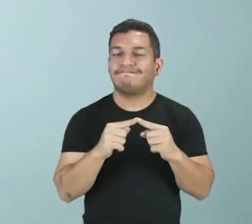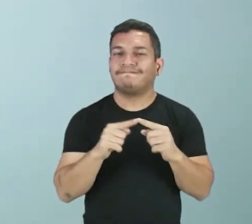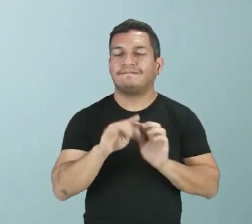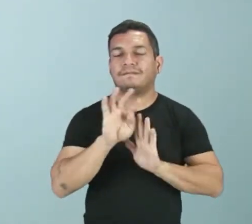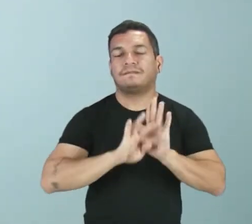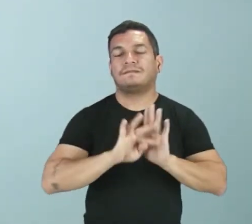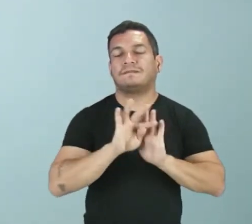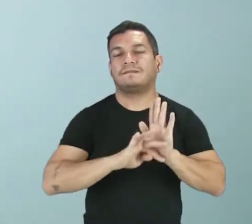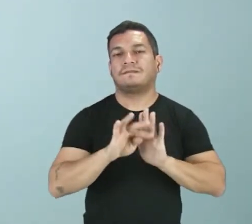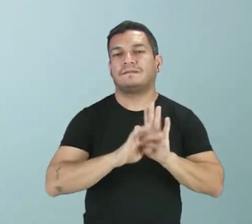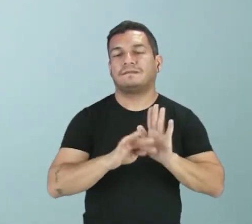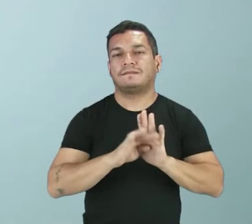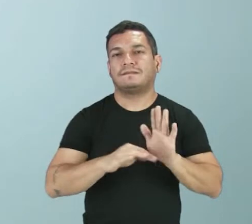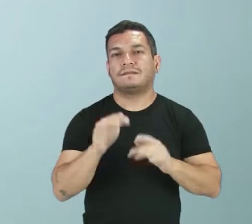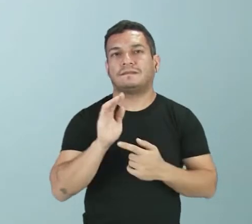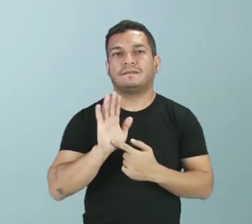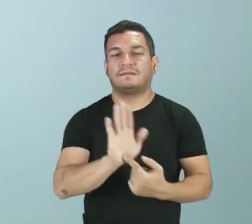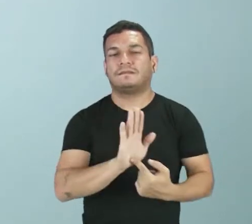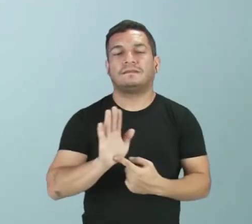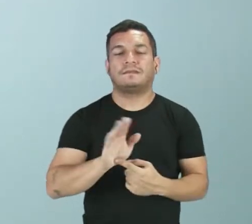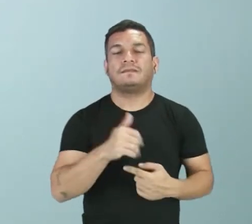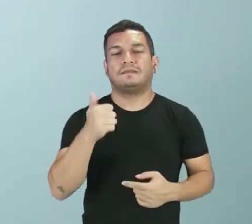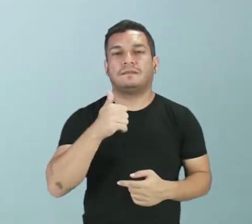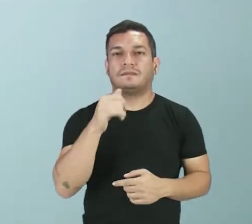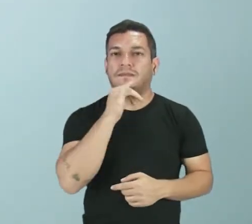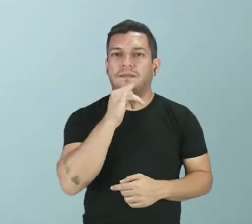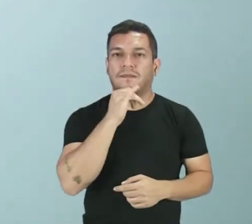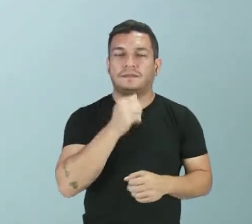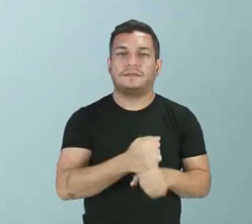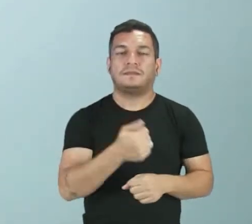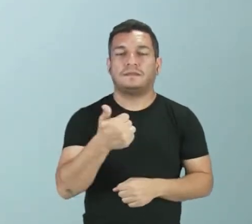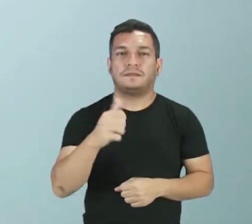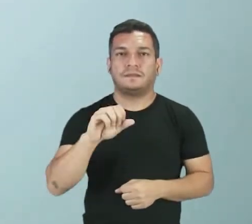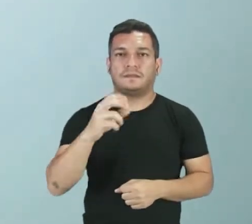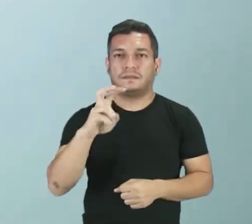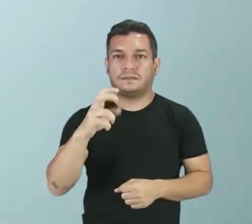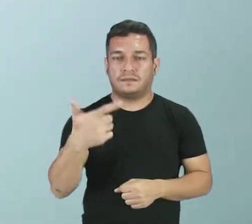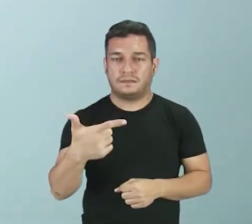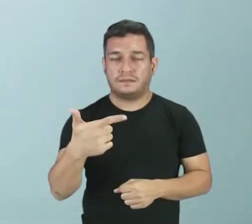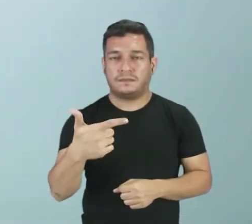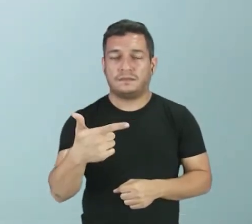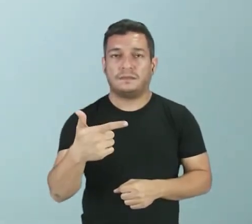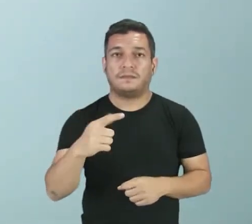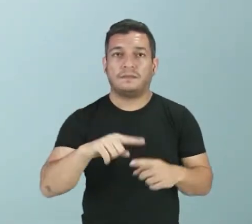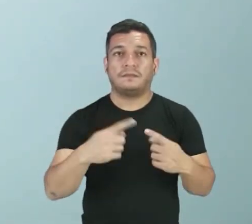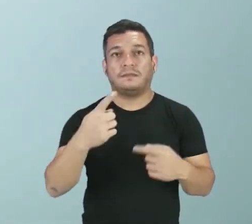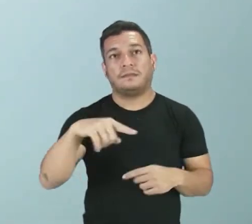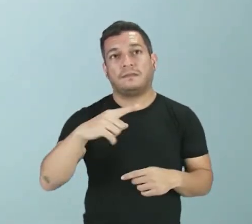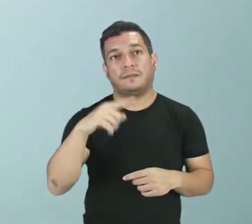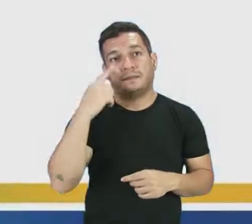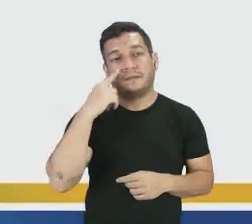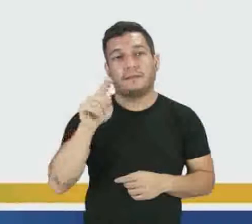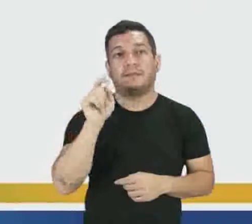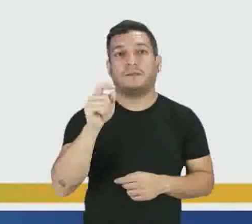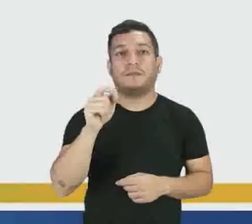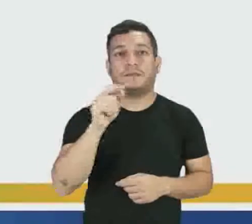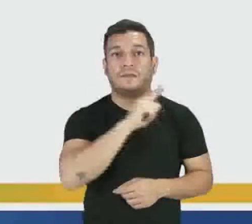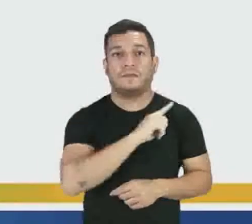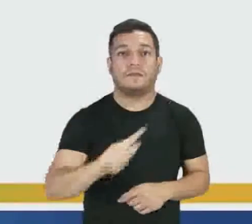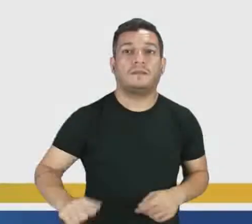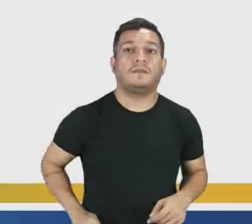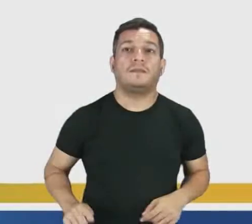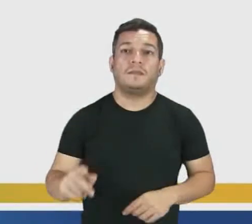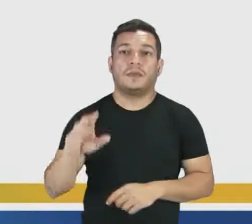texto. Aqui eu estou falando do primeiro exemplo realizado em 1952, a primeira bomba de hidrogênio, porém aqui você verifica, são governantes